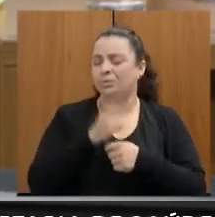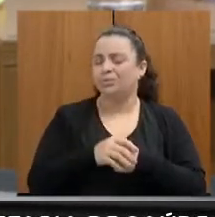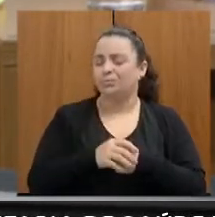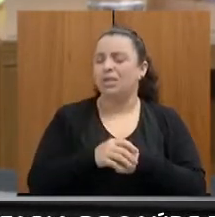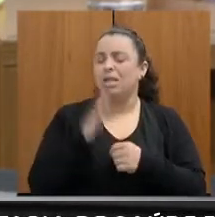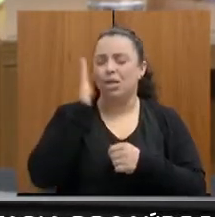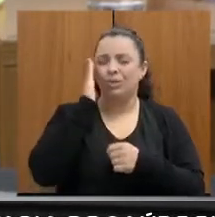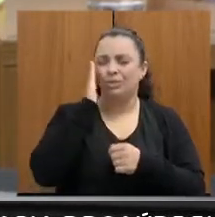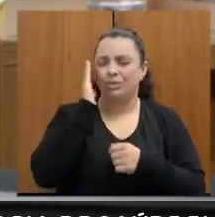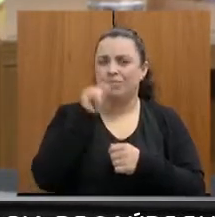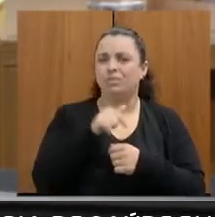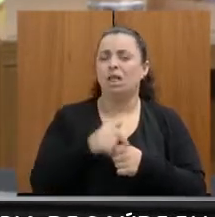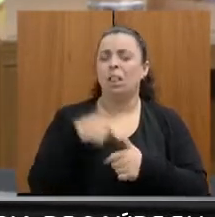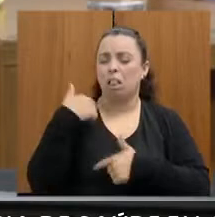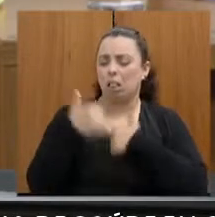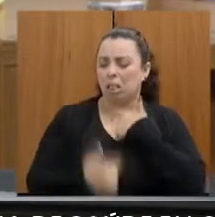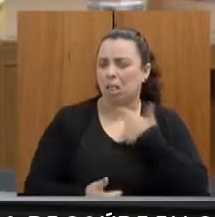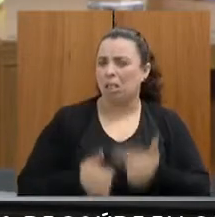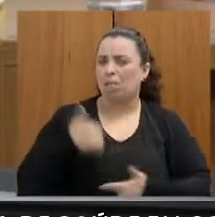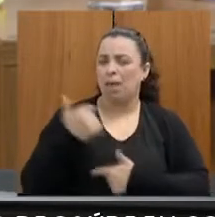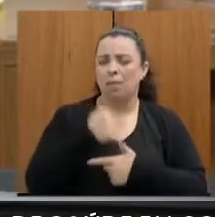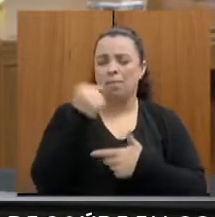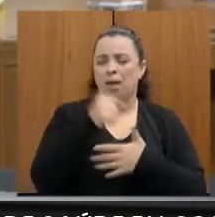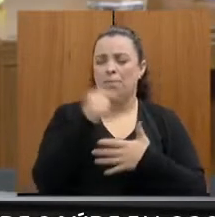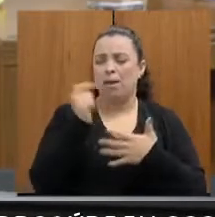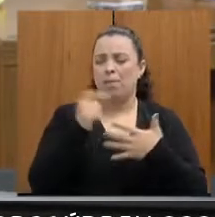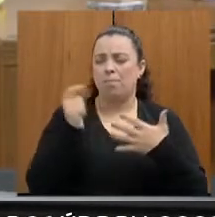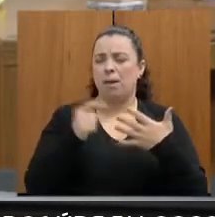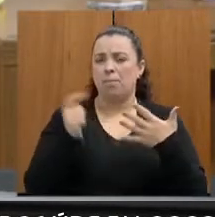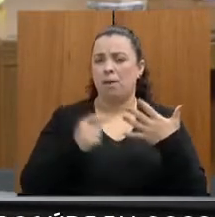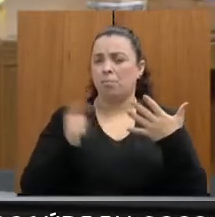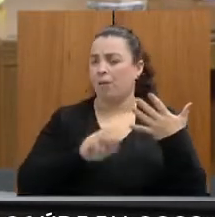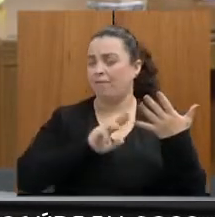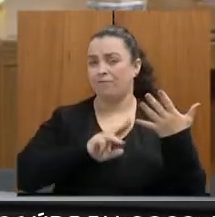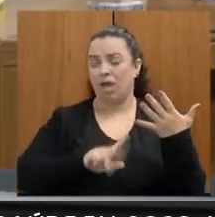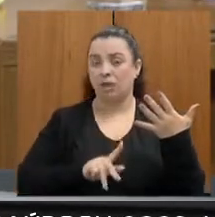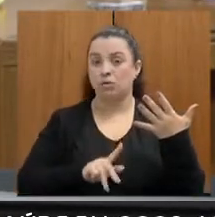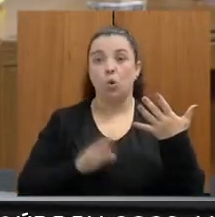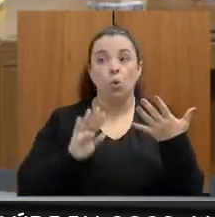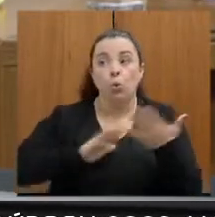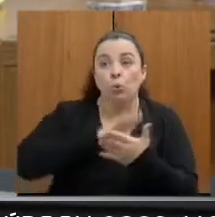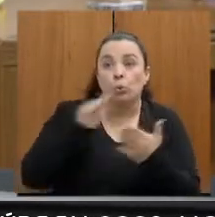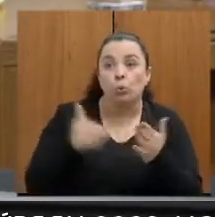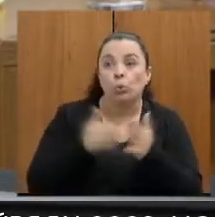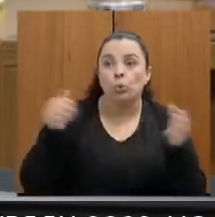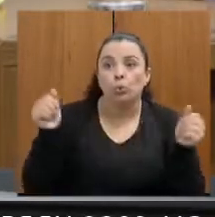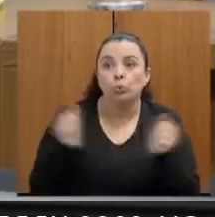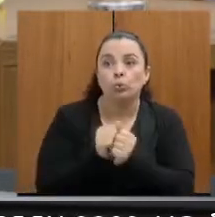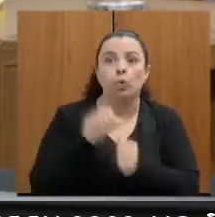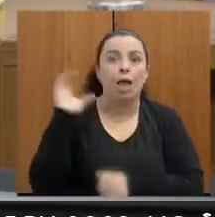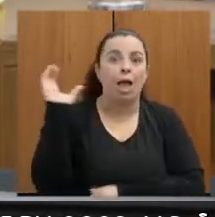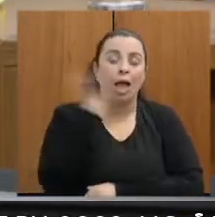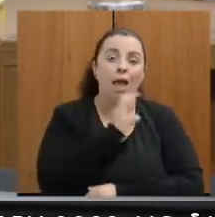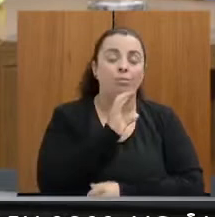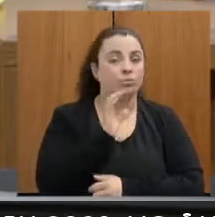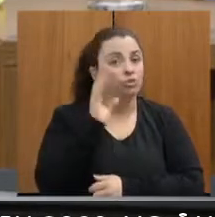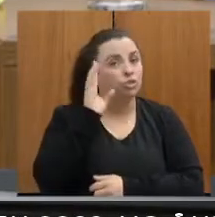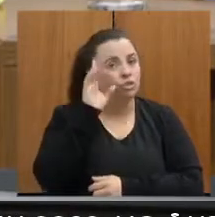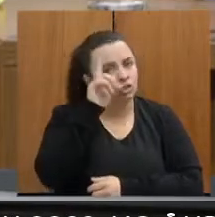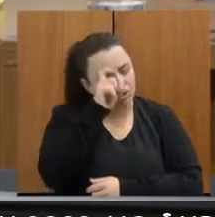muita coisa está sendo feita e não dá para fazer tudo ao mesmo tempo e tudo no curto período